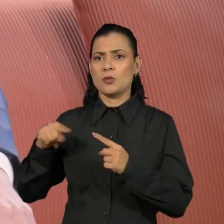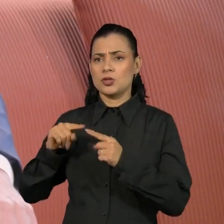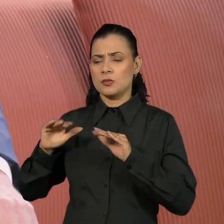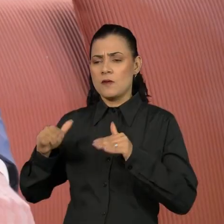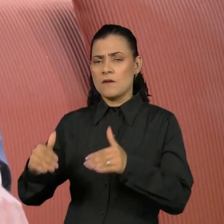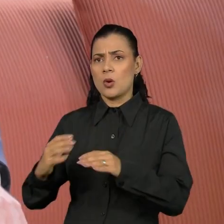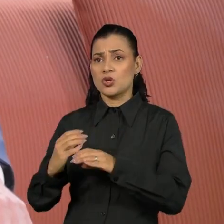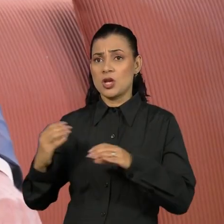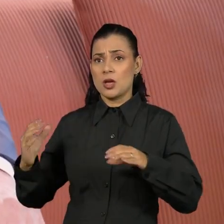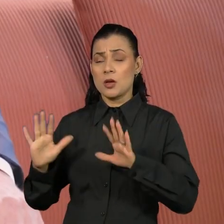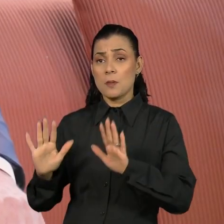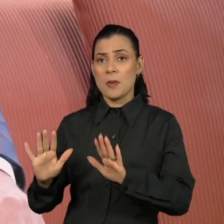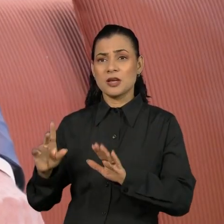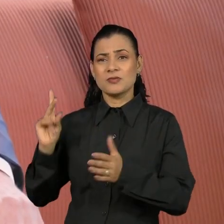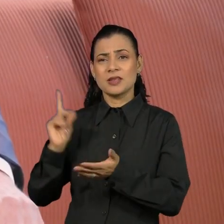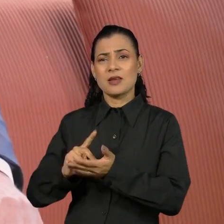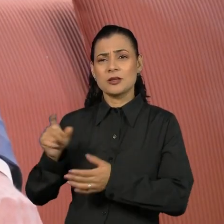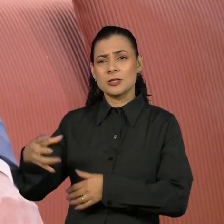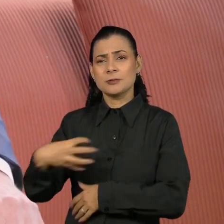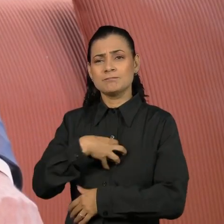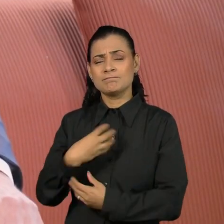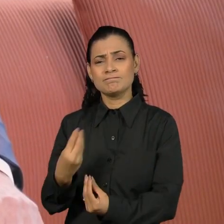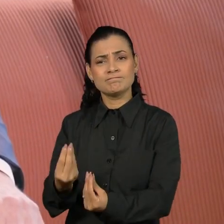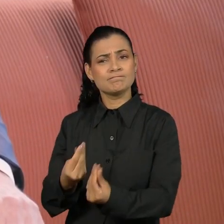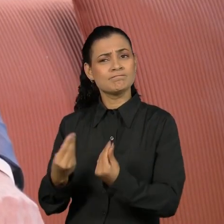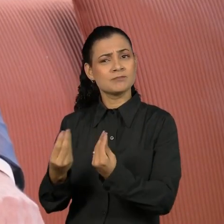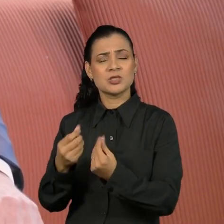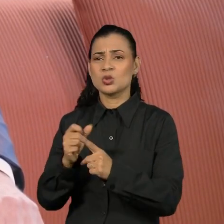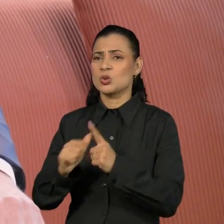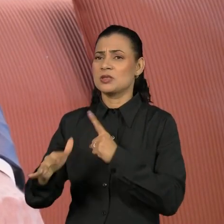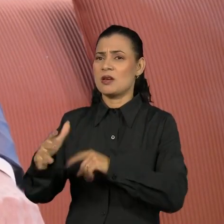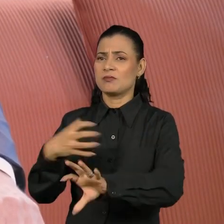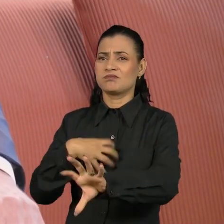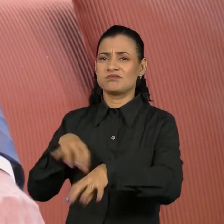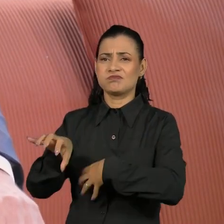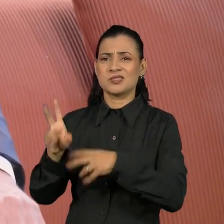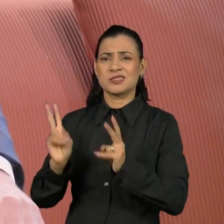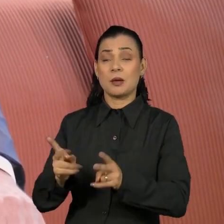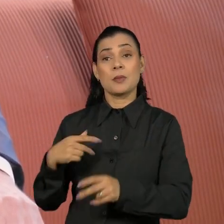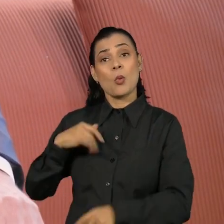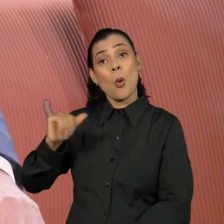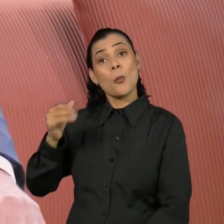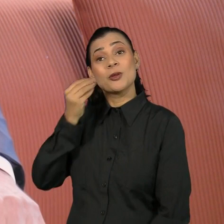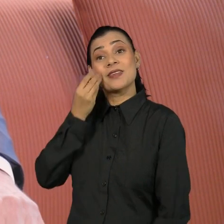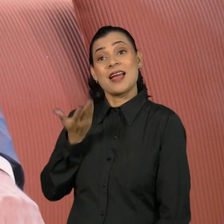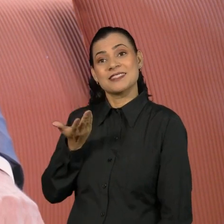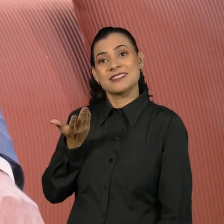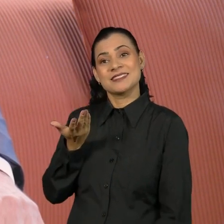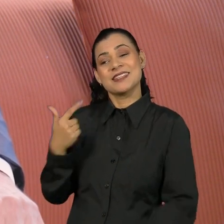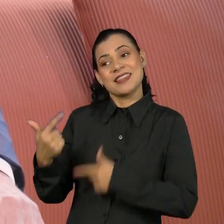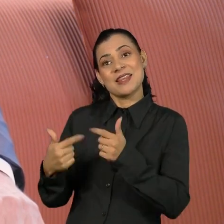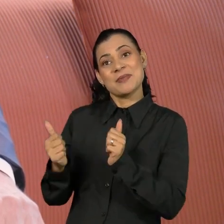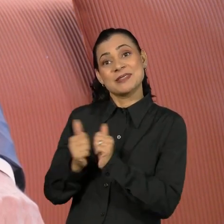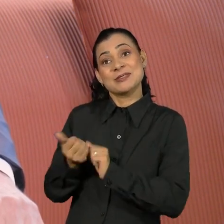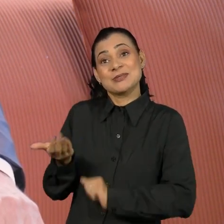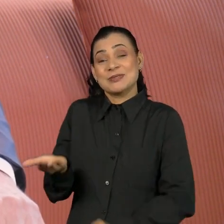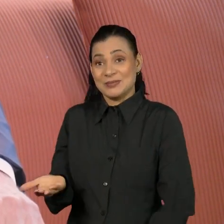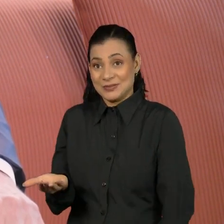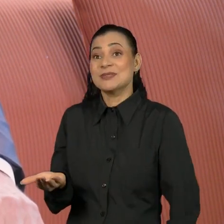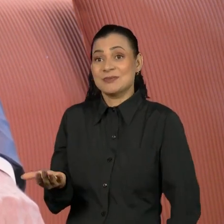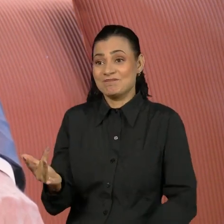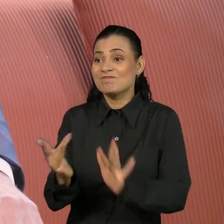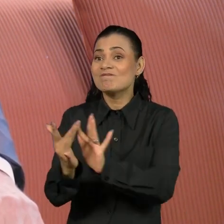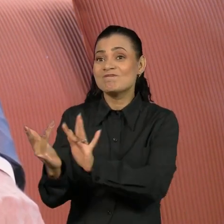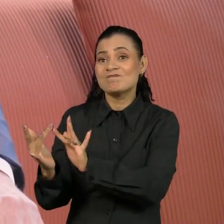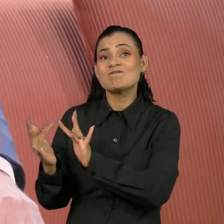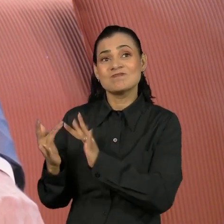do engenheiro, mas uma enorme sensibilidade social. Então tive o privilégio de ser copiloto do